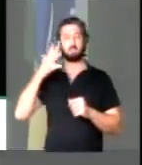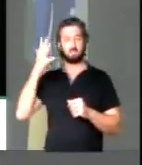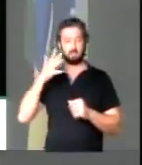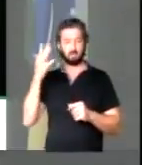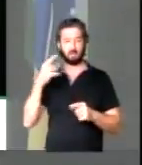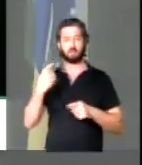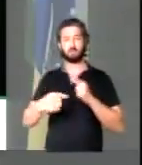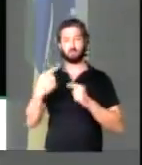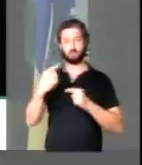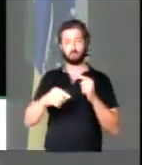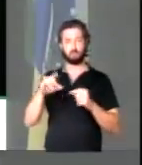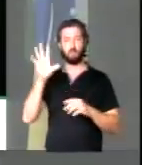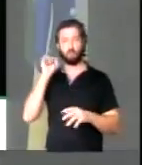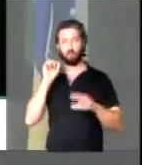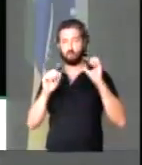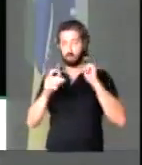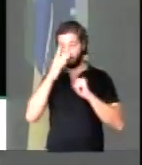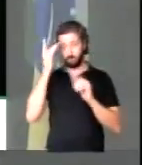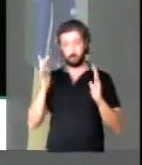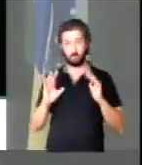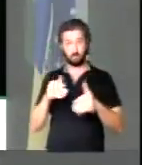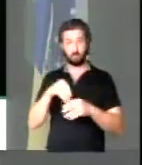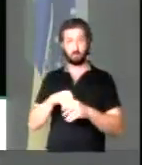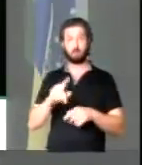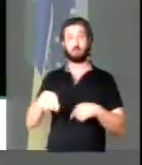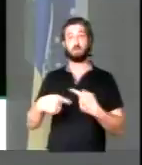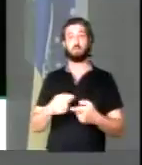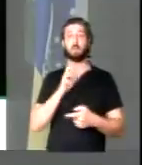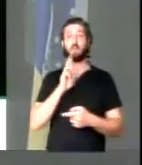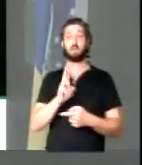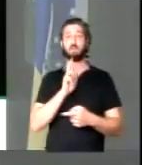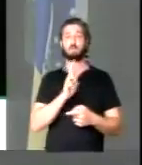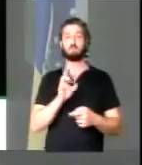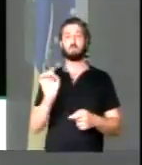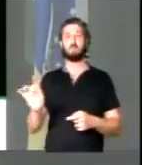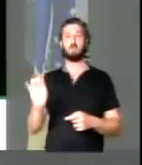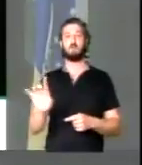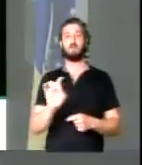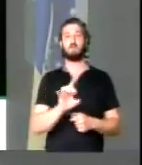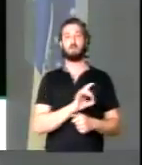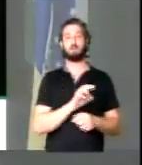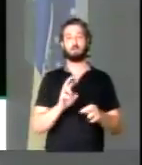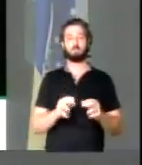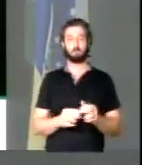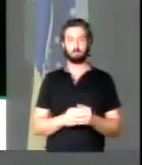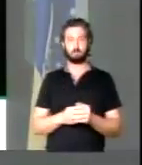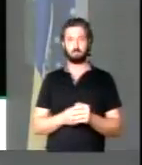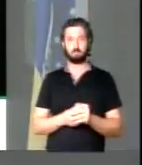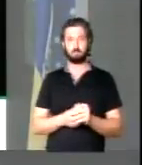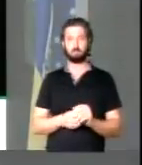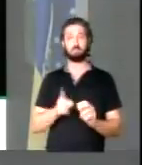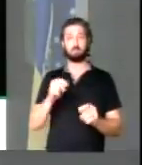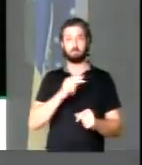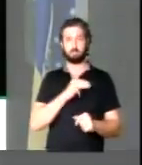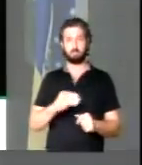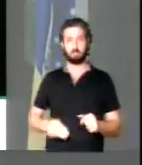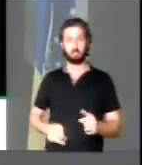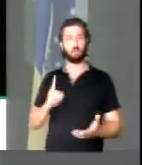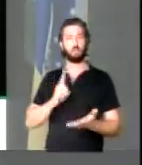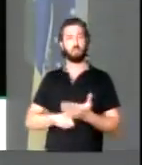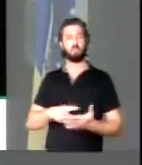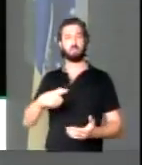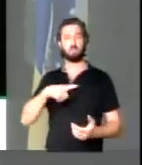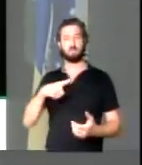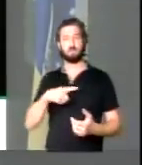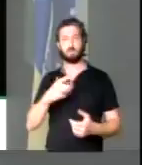palestrando e ouvindo os membros da comissão e depois respondeu um a um as respostas. É um ministro